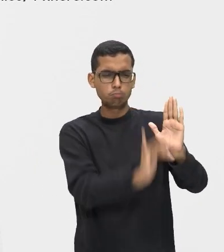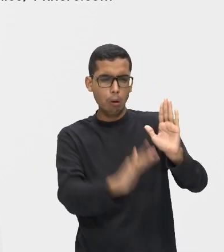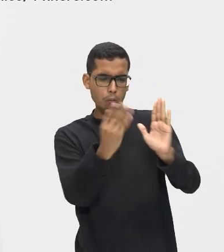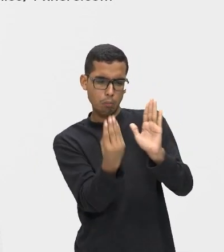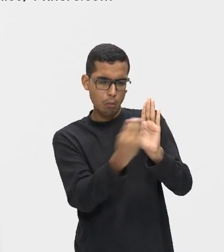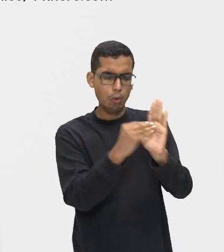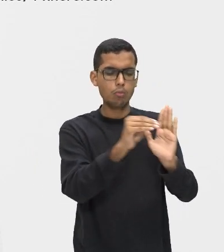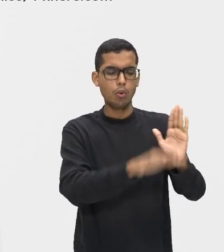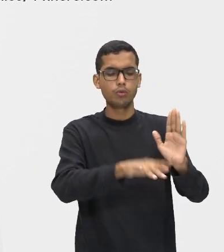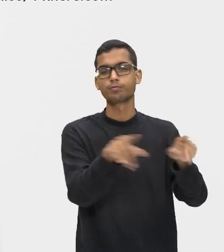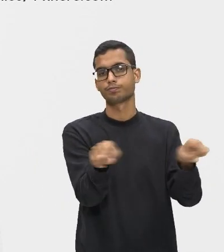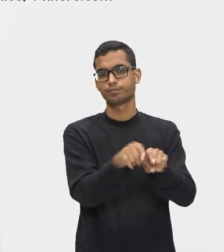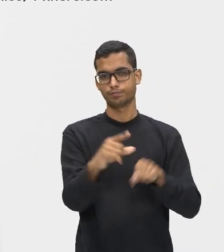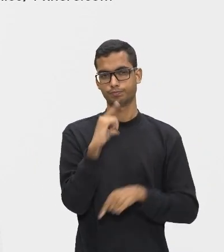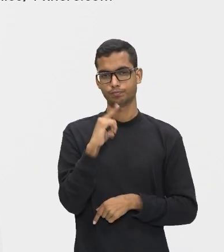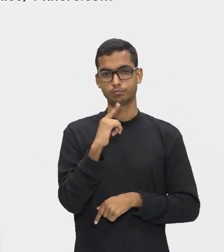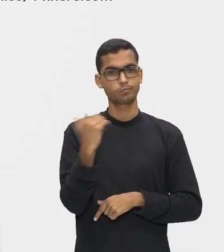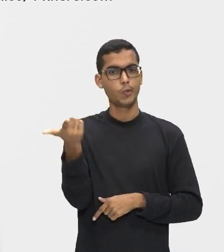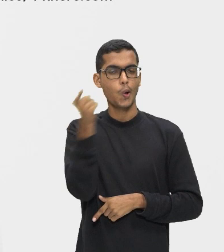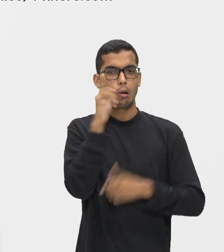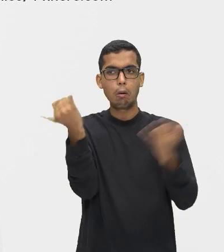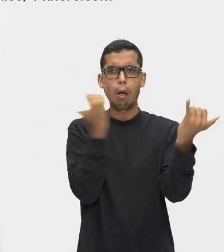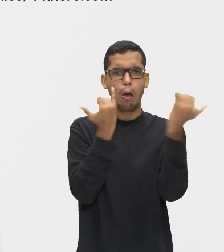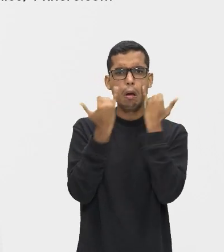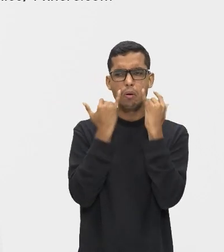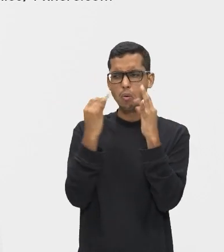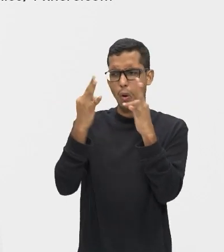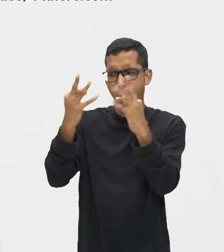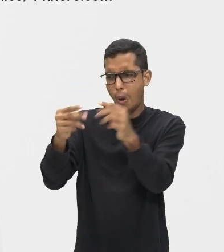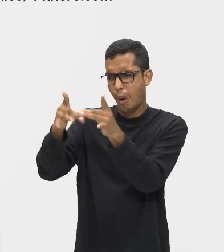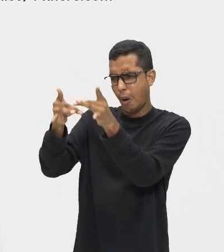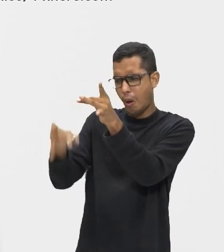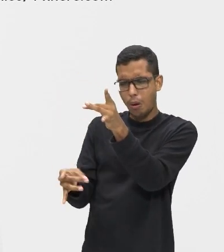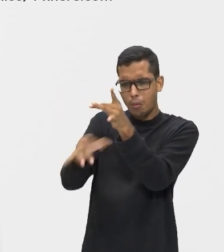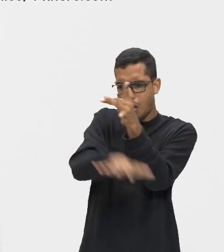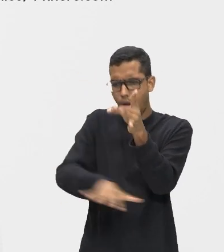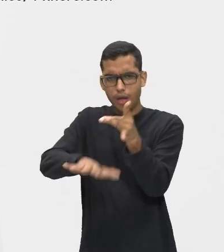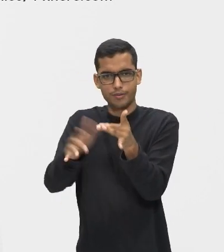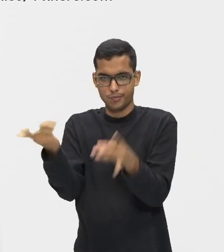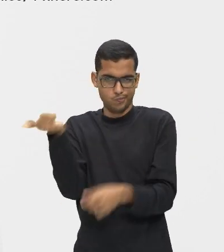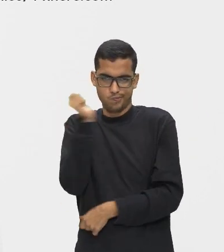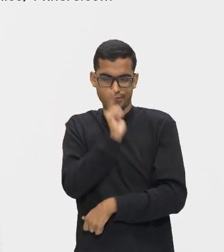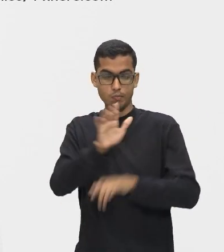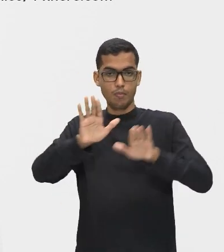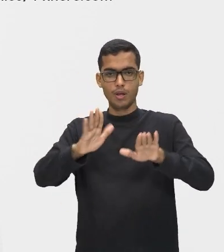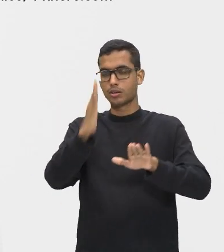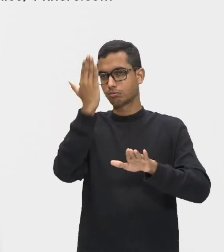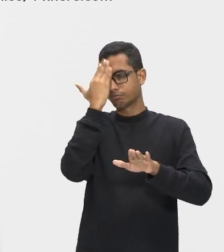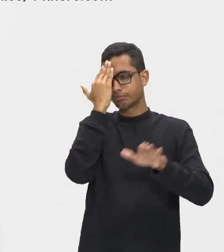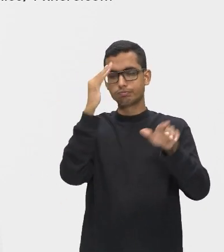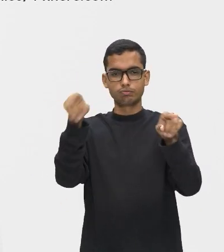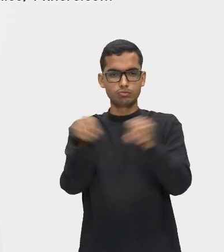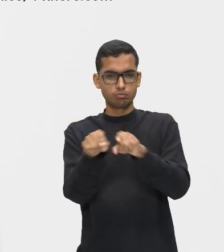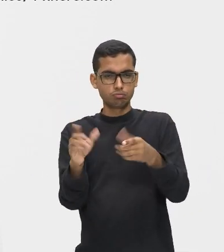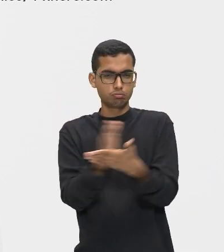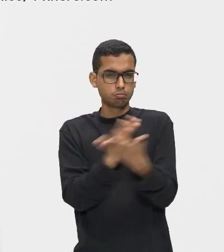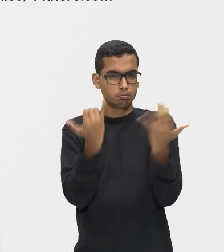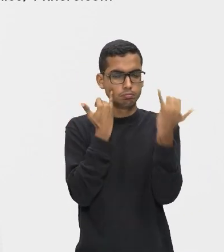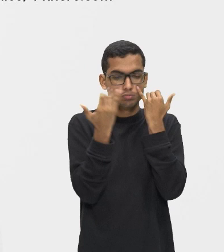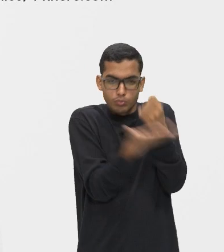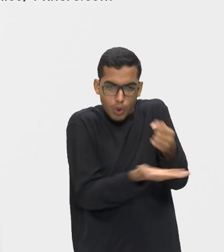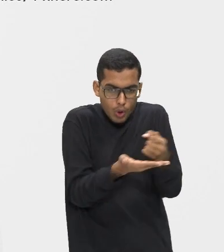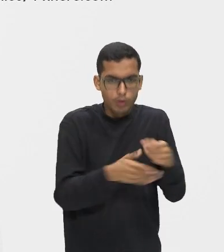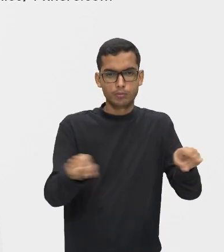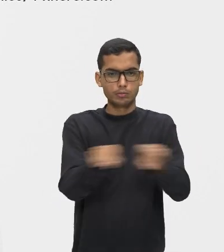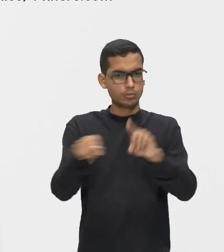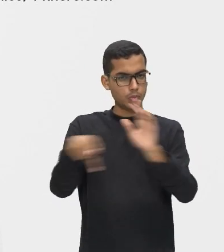na superfície. Então, a gente não vai encontrar todos os detalhes daquela região. Então, quando a gente vê um mapa, como a gente está vendo aí, parte de um